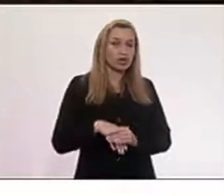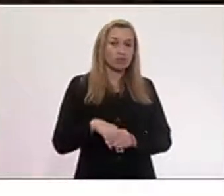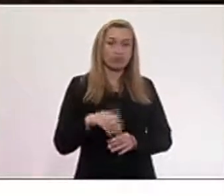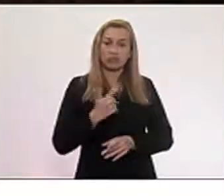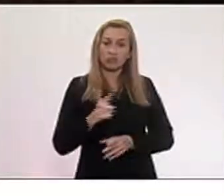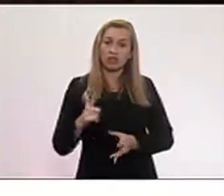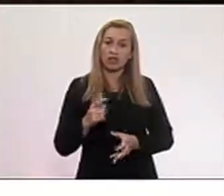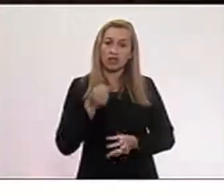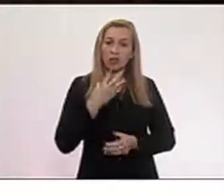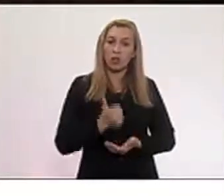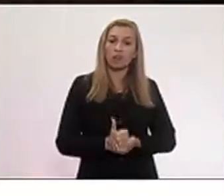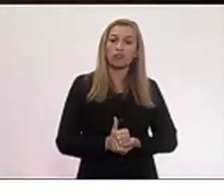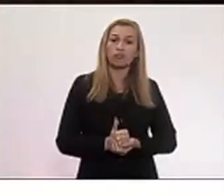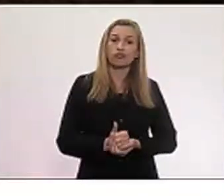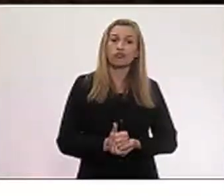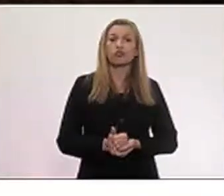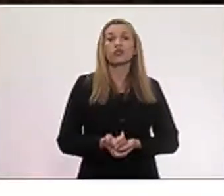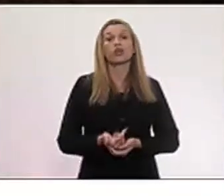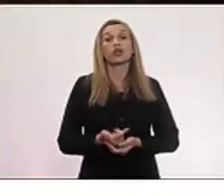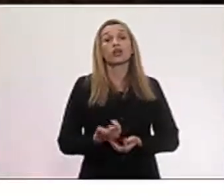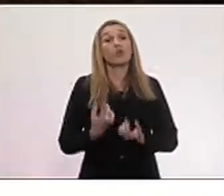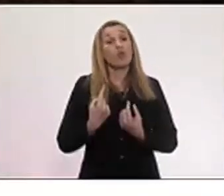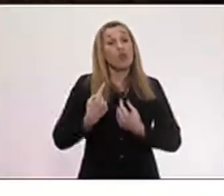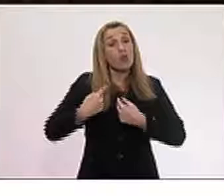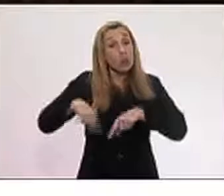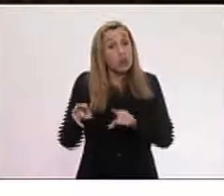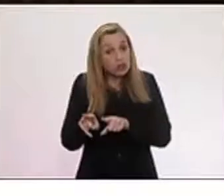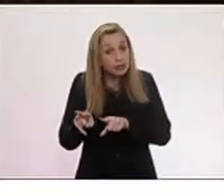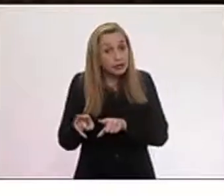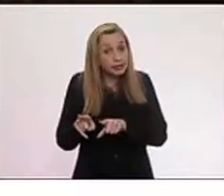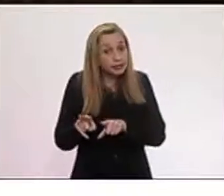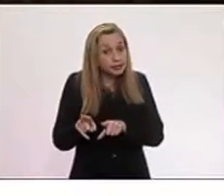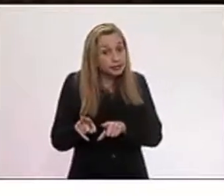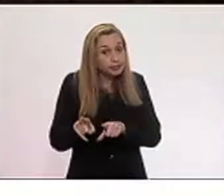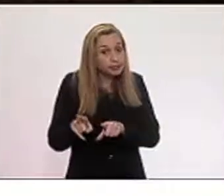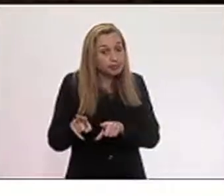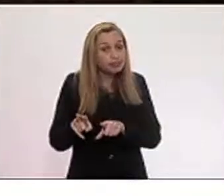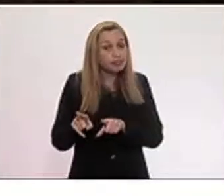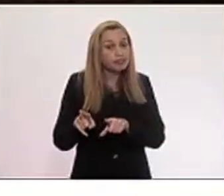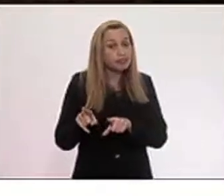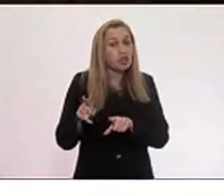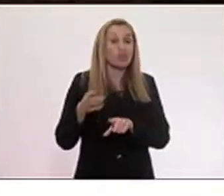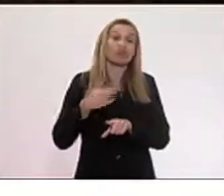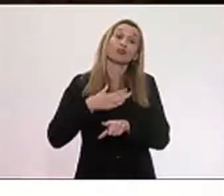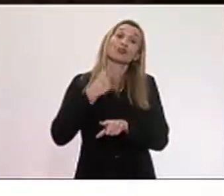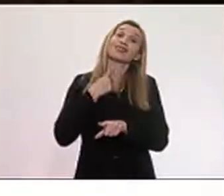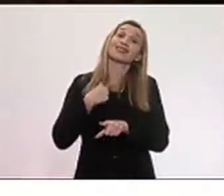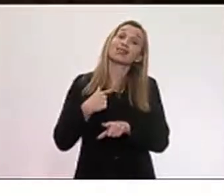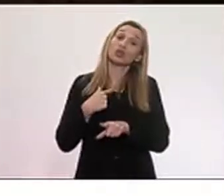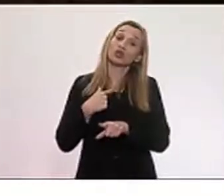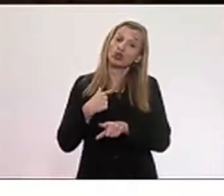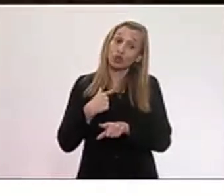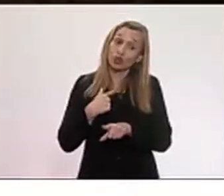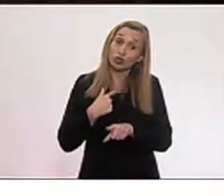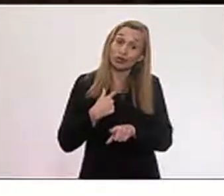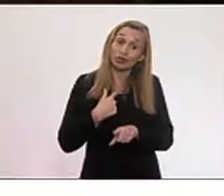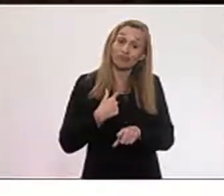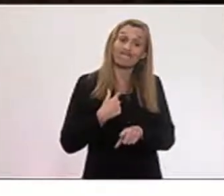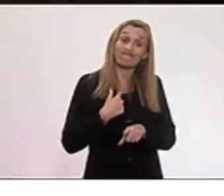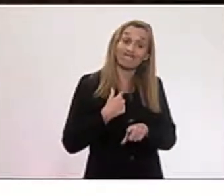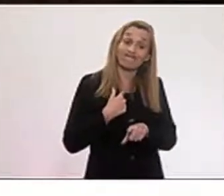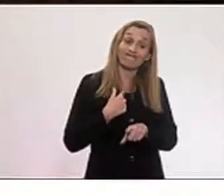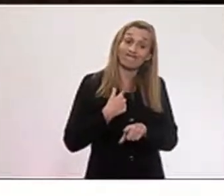E no segundo turno, contra a minha vontade e minha